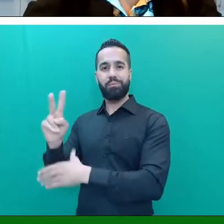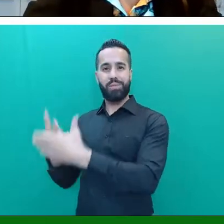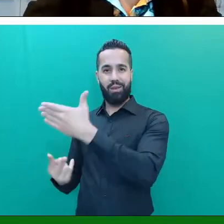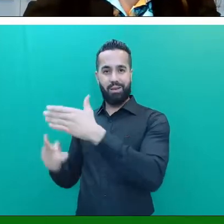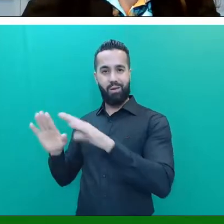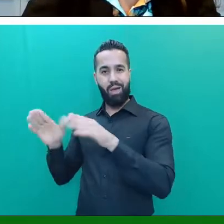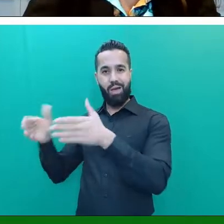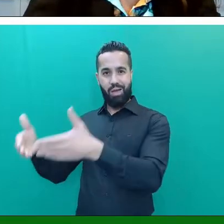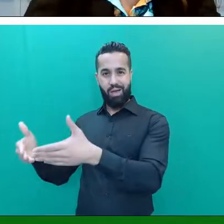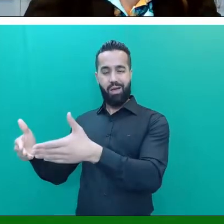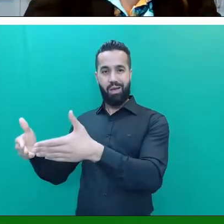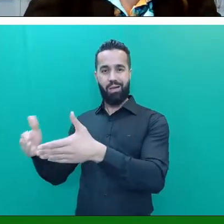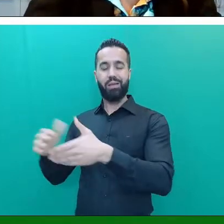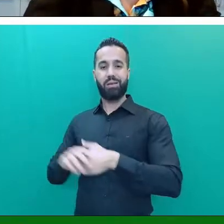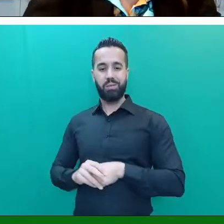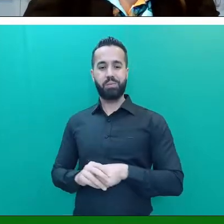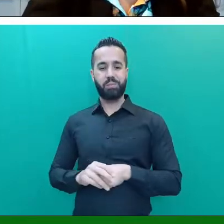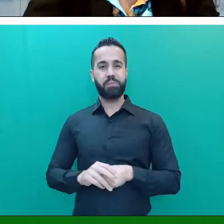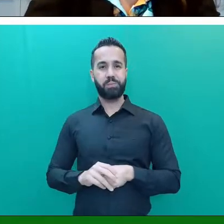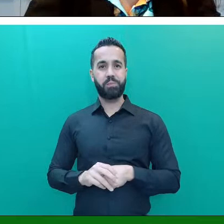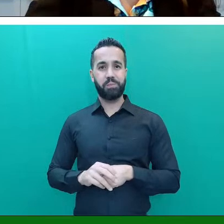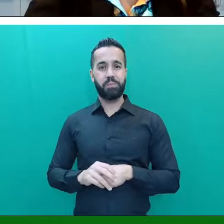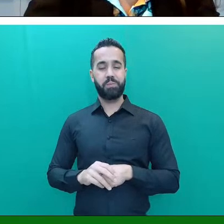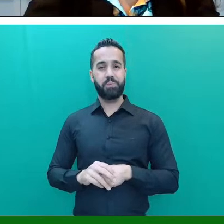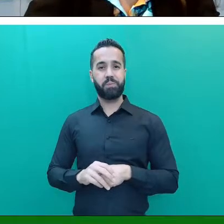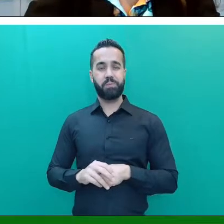vai contribuir